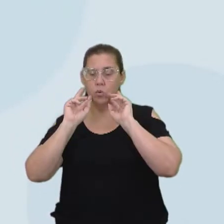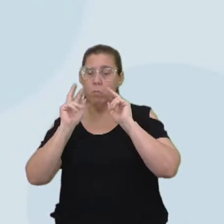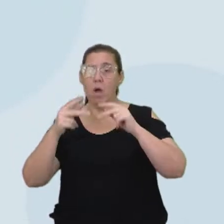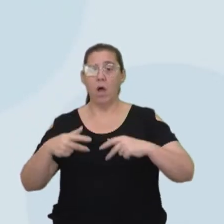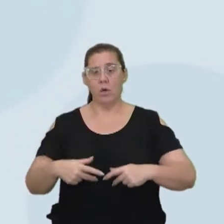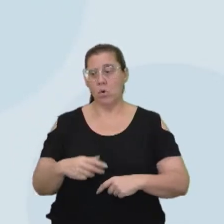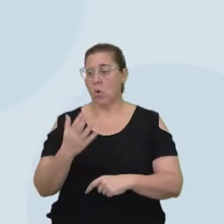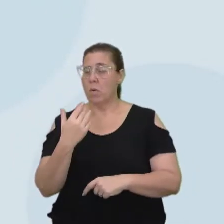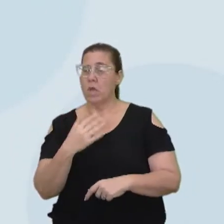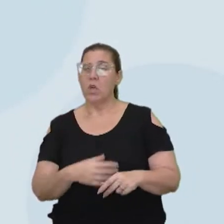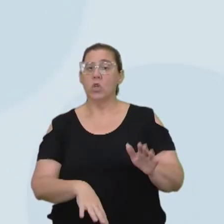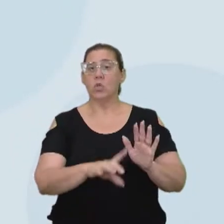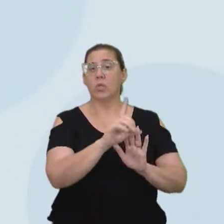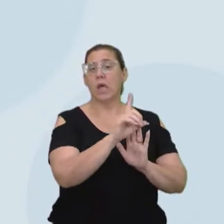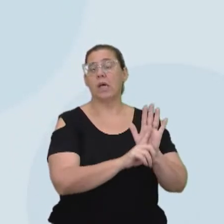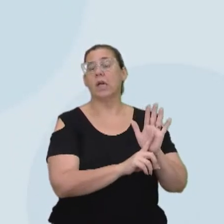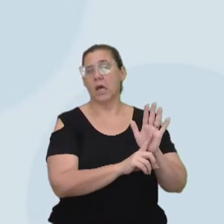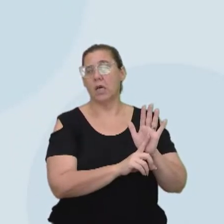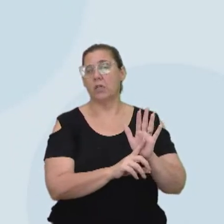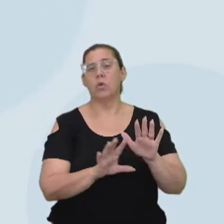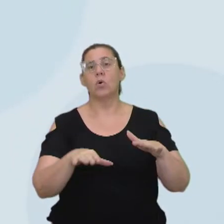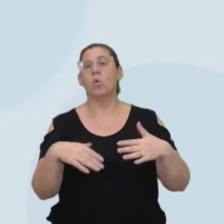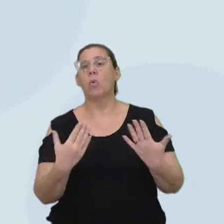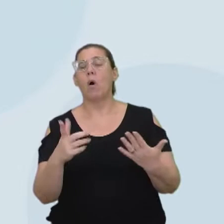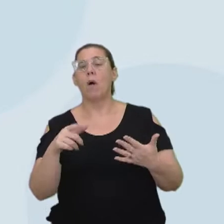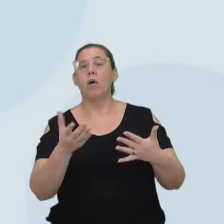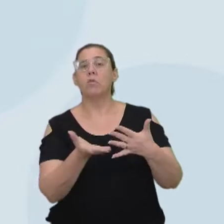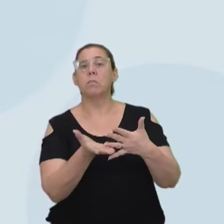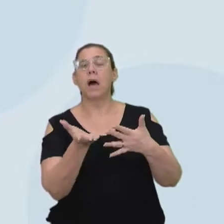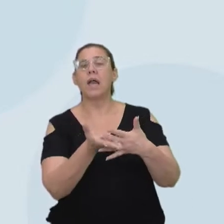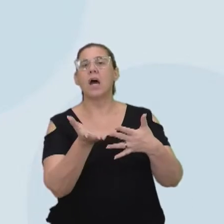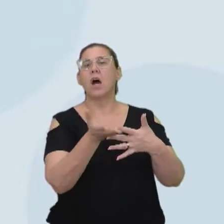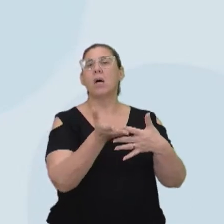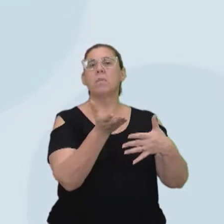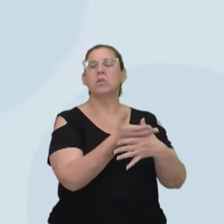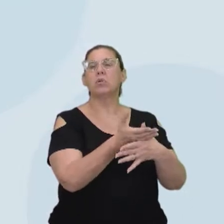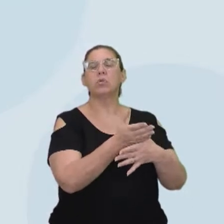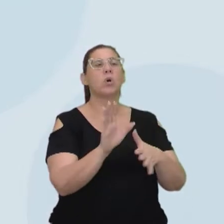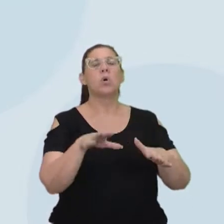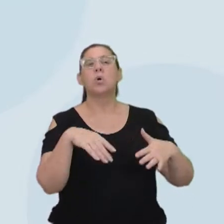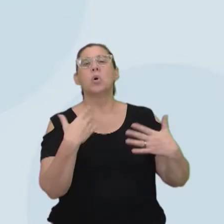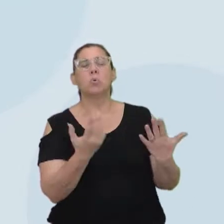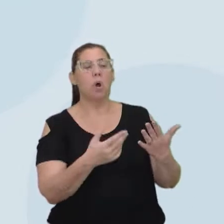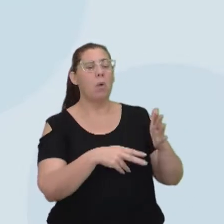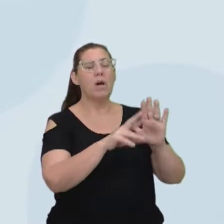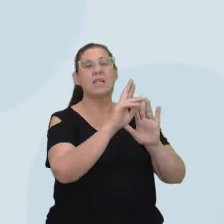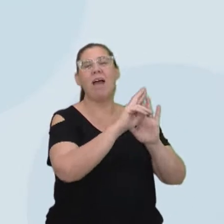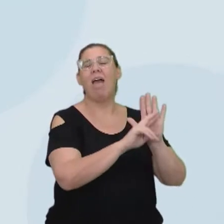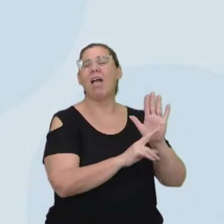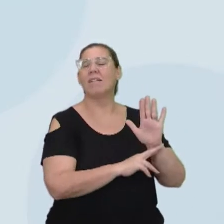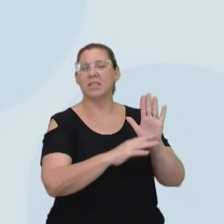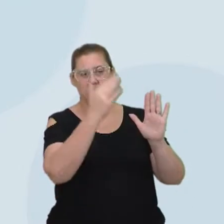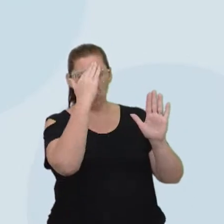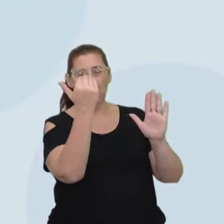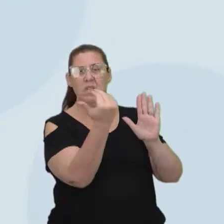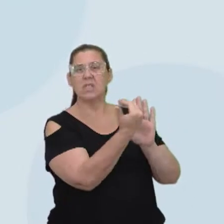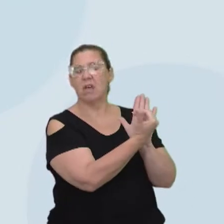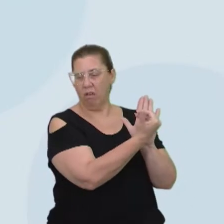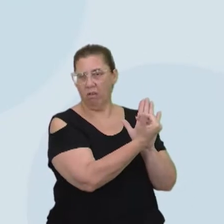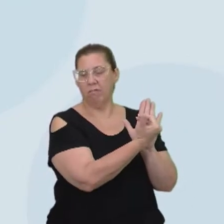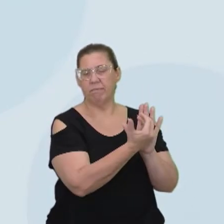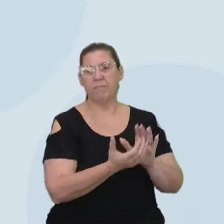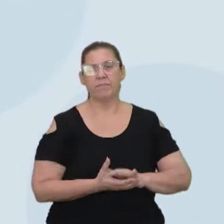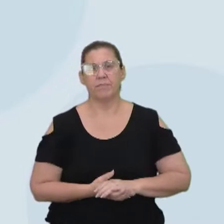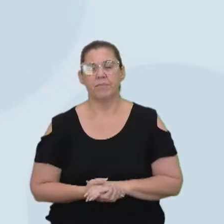e o decreto, justamente, quais vão ser os parâmetros, né, para a elaboração do Plano Nacional de Segurança Alimentar e